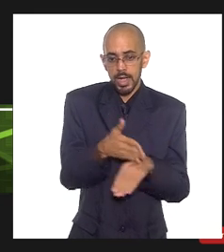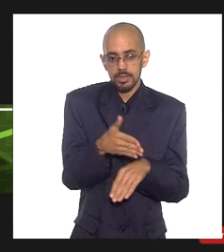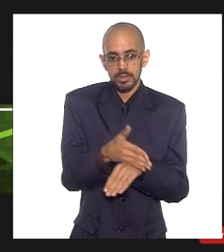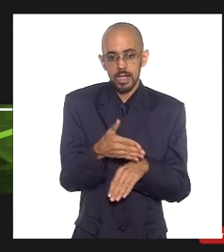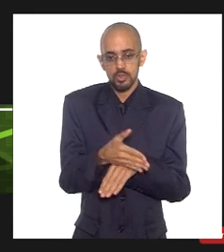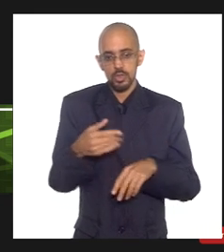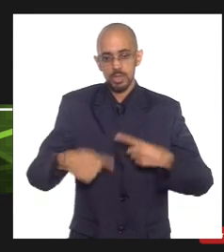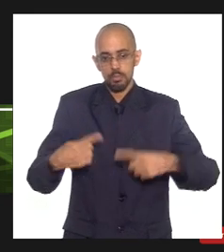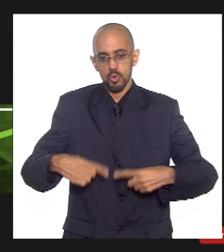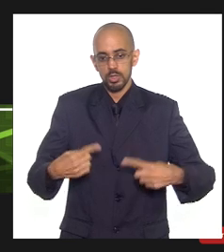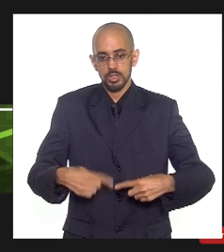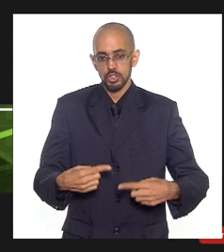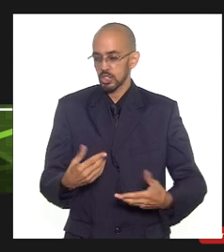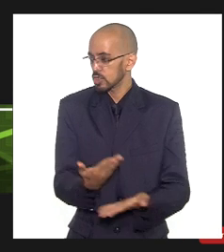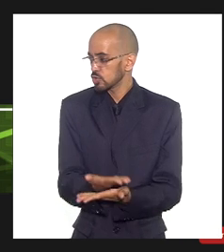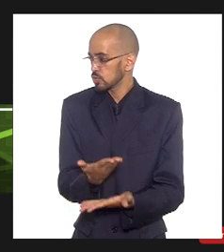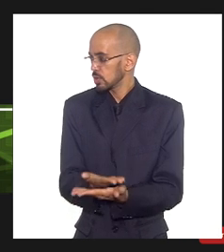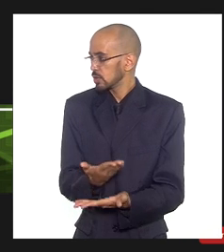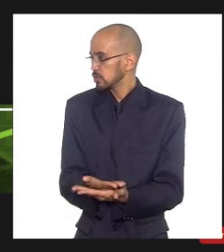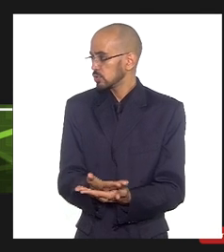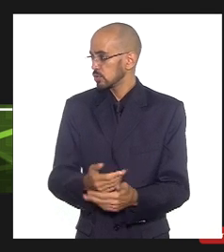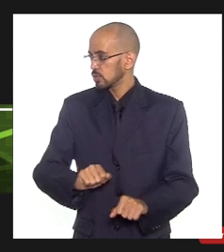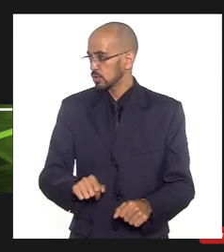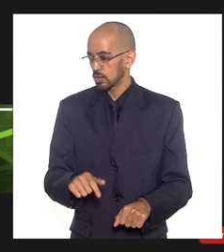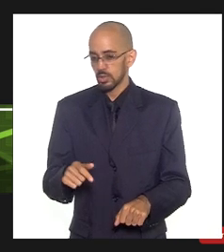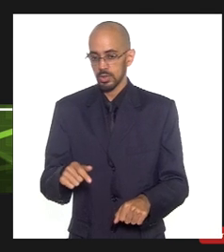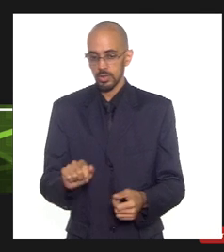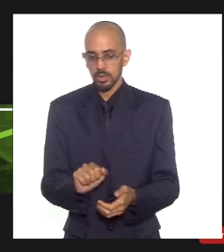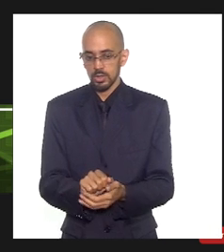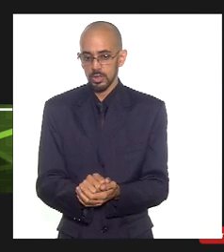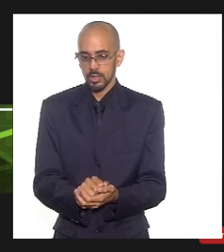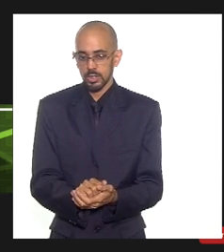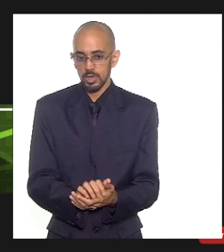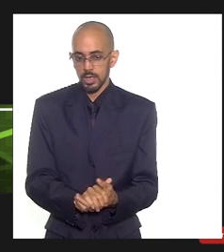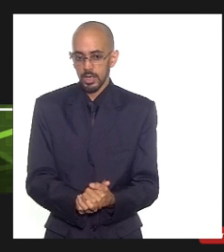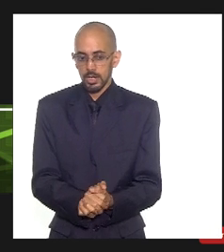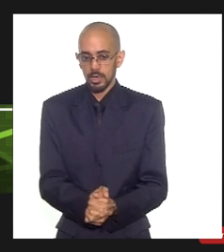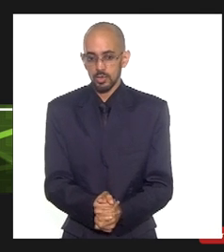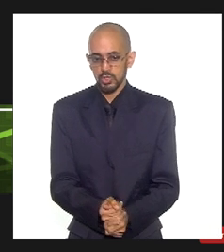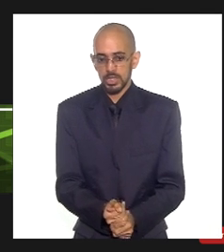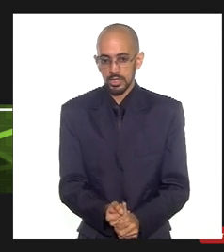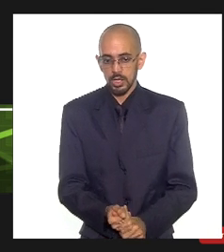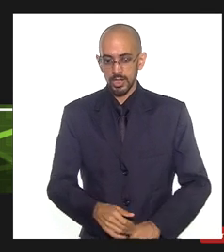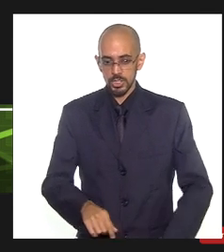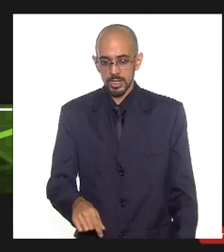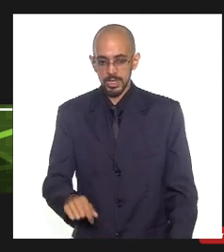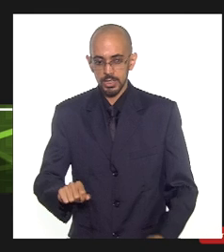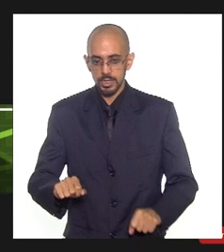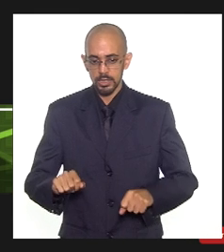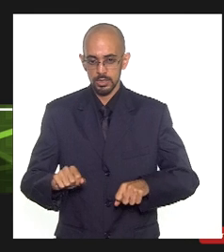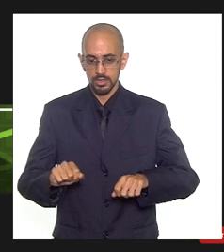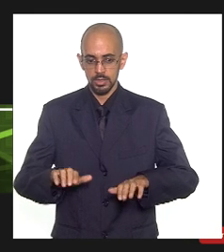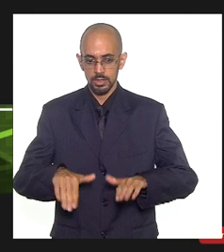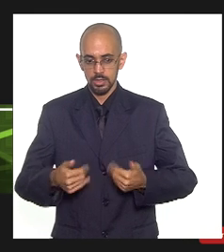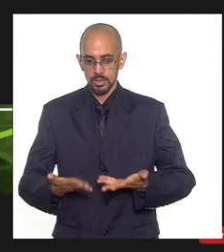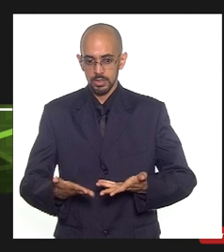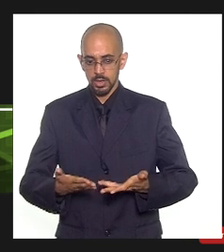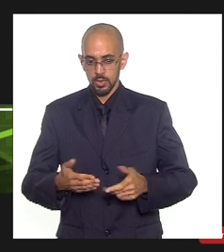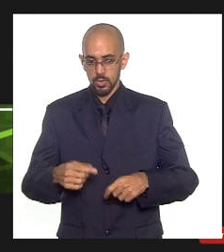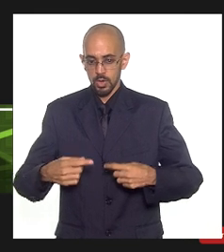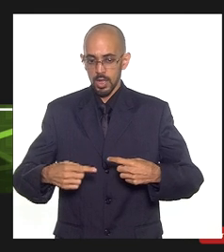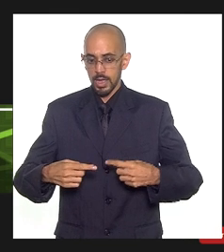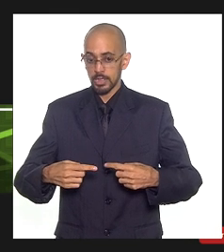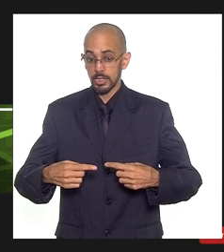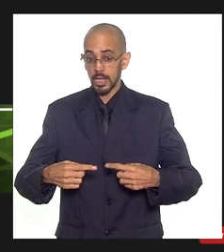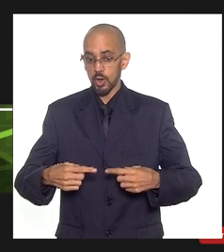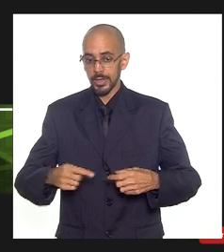alcançados por uma questão de comprometimento político enviesado do